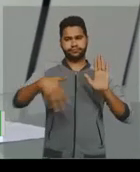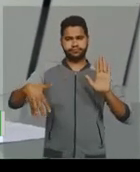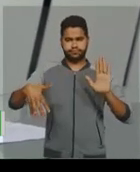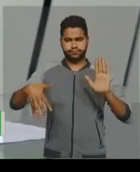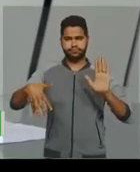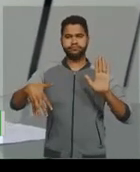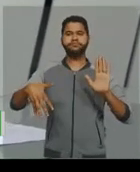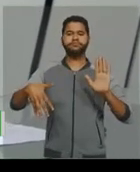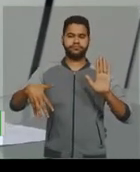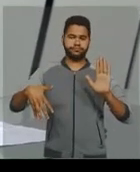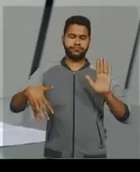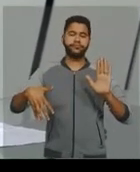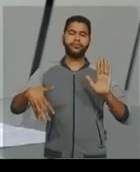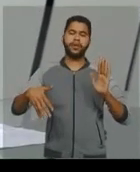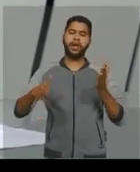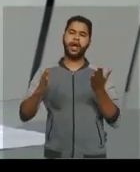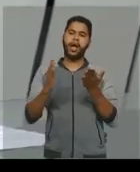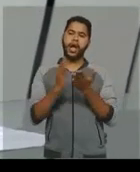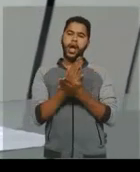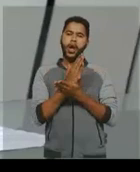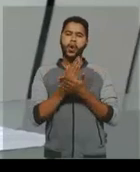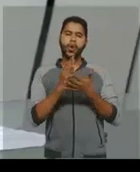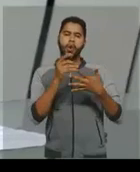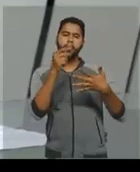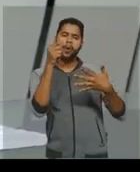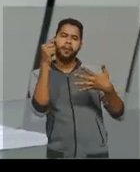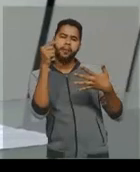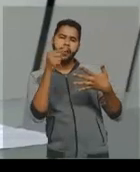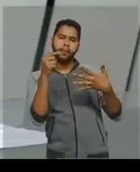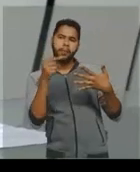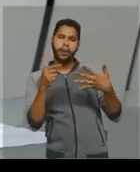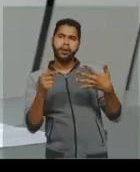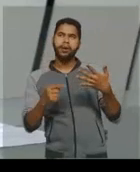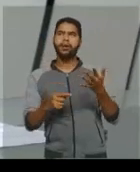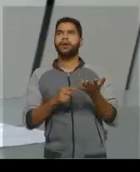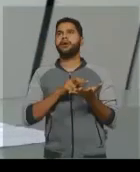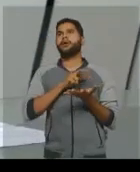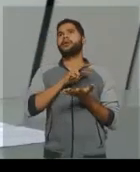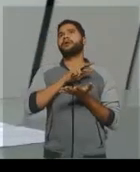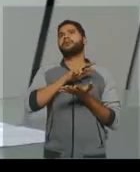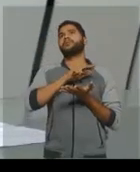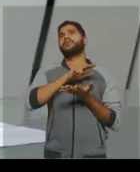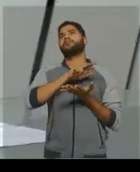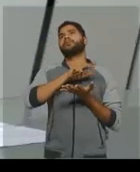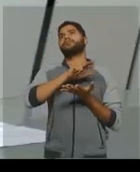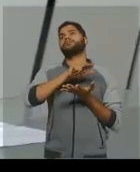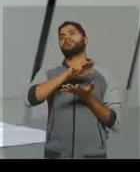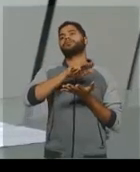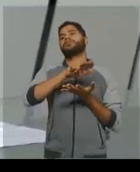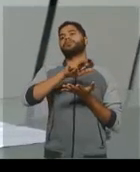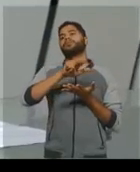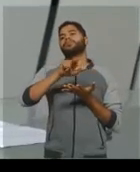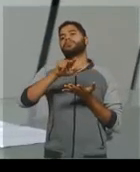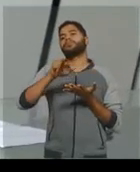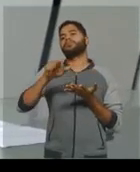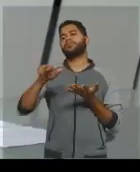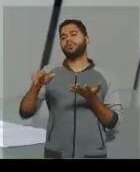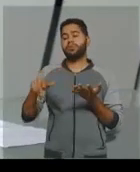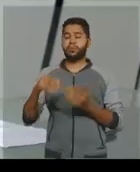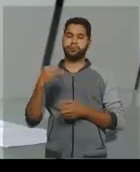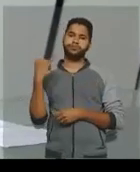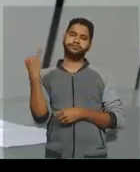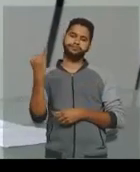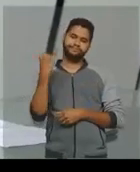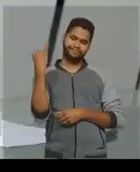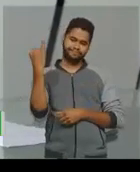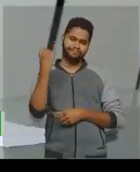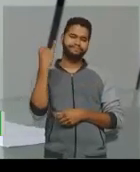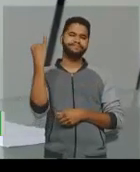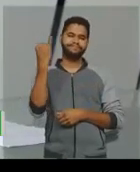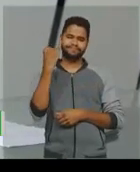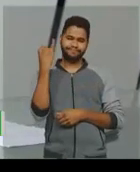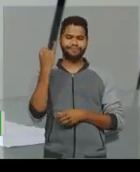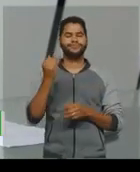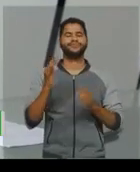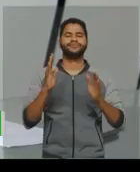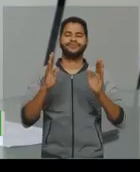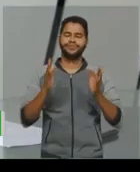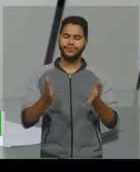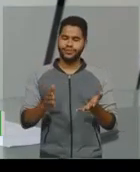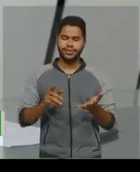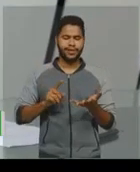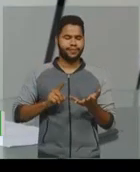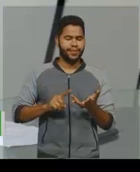Eu peguei algumas, porque elas são tantas e elas são importantíssimas. Já